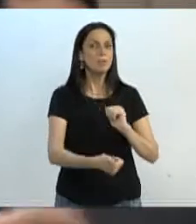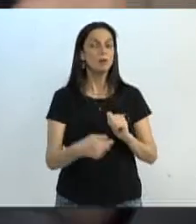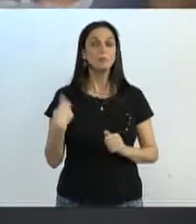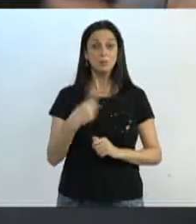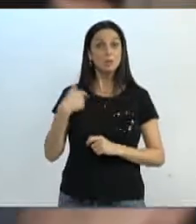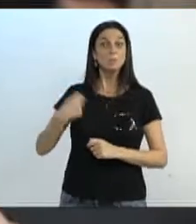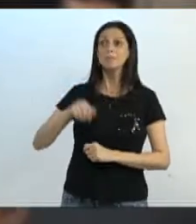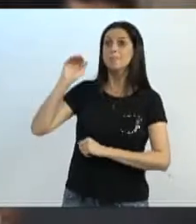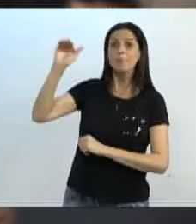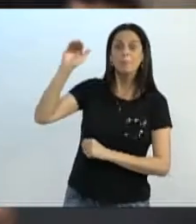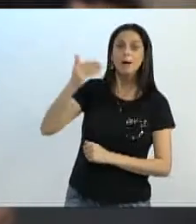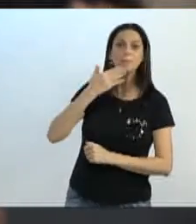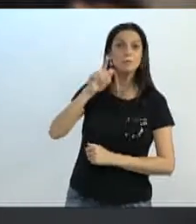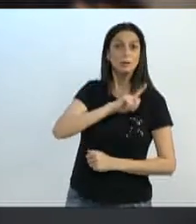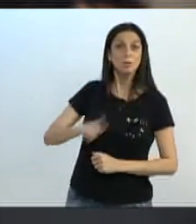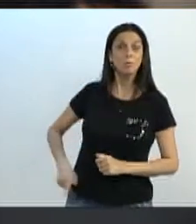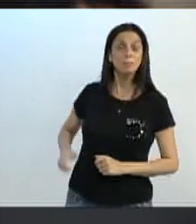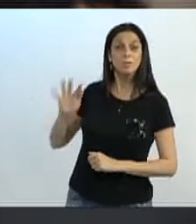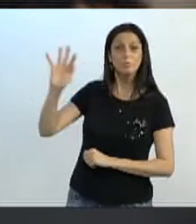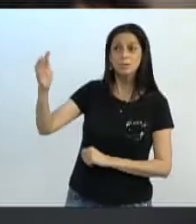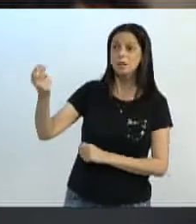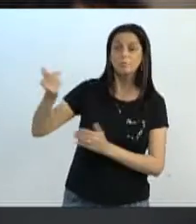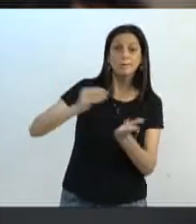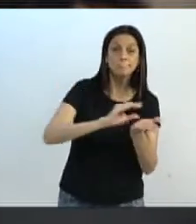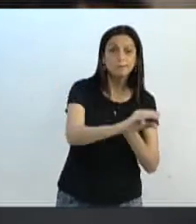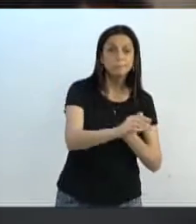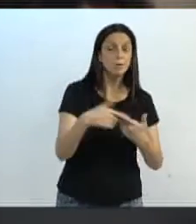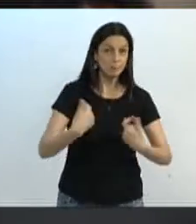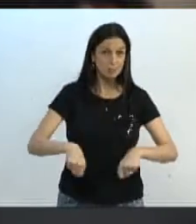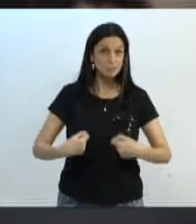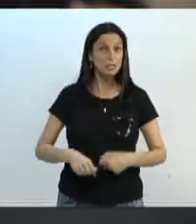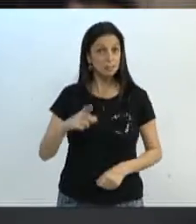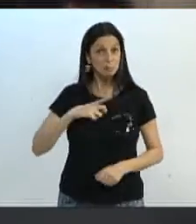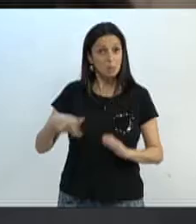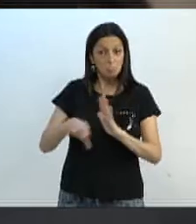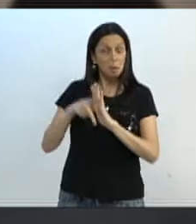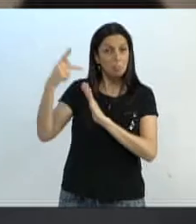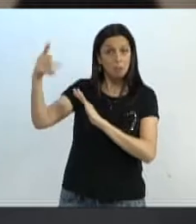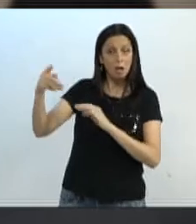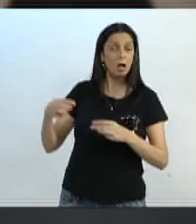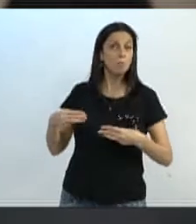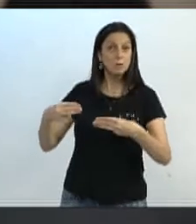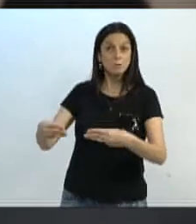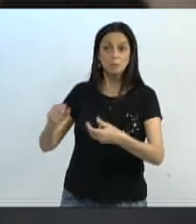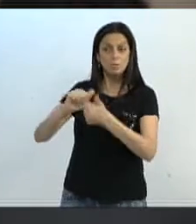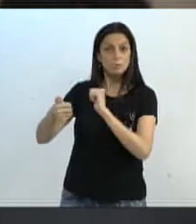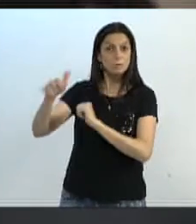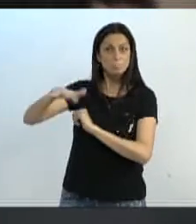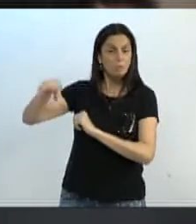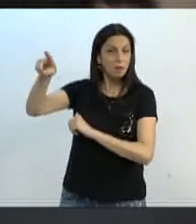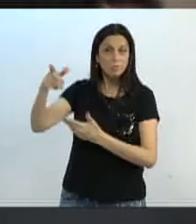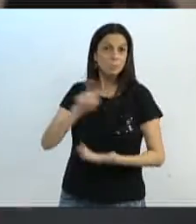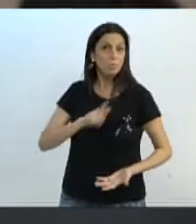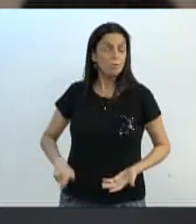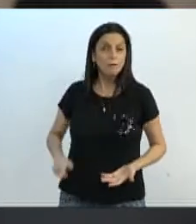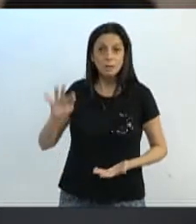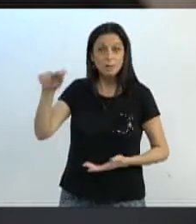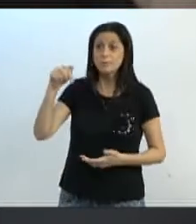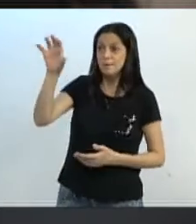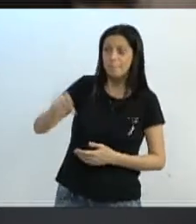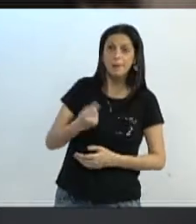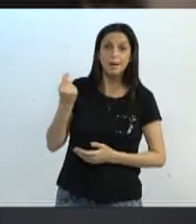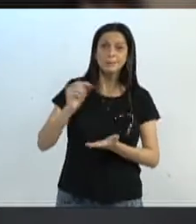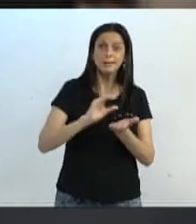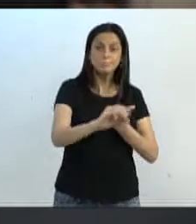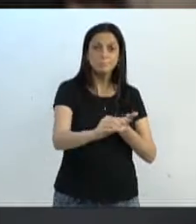outros municípios, outras regiões vão. Então, o recurso existe, inclusive, no Ministério do Esporte, enfim, no Governo Federal. Nós temos que buscar,